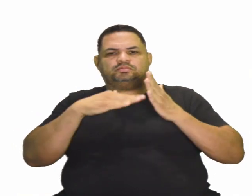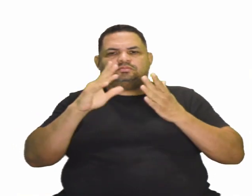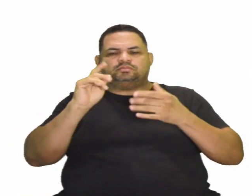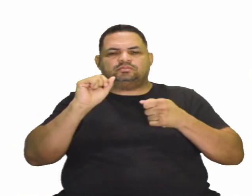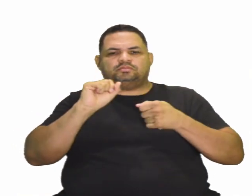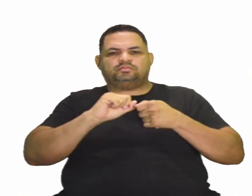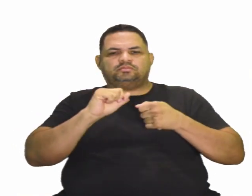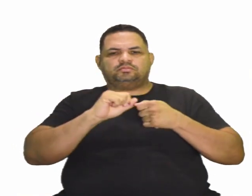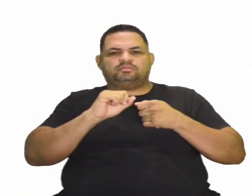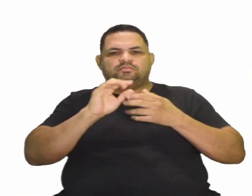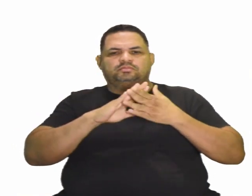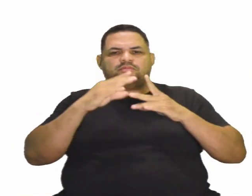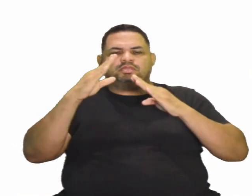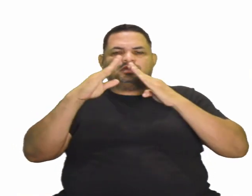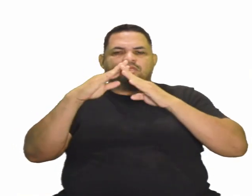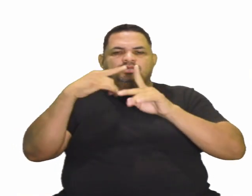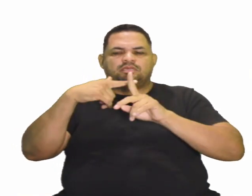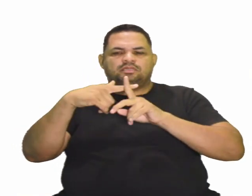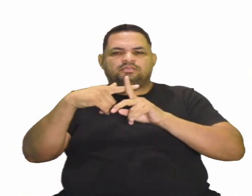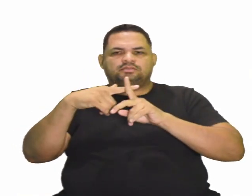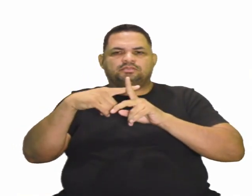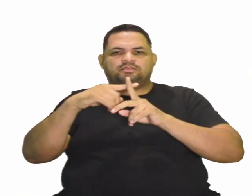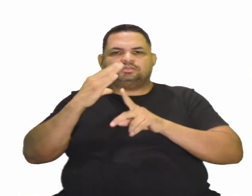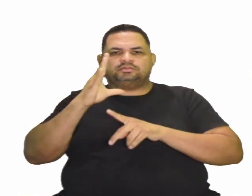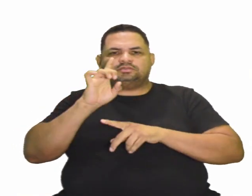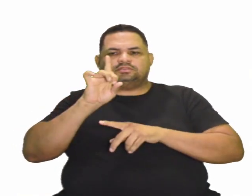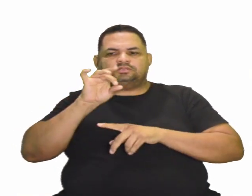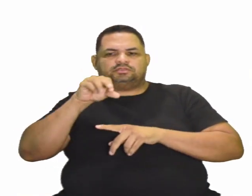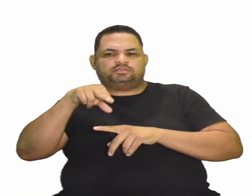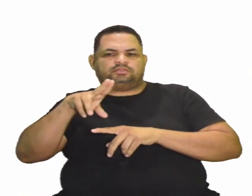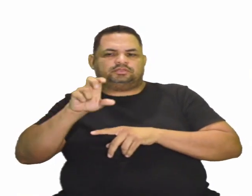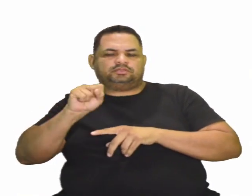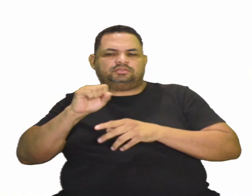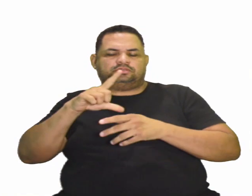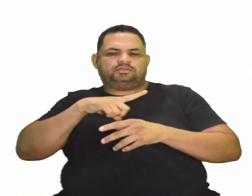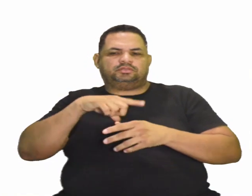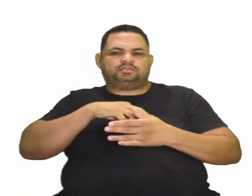na Capela Sistina. Tem muitas